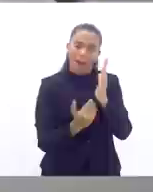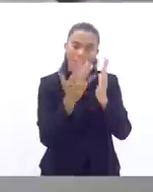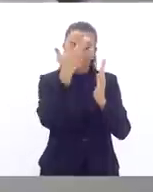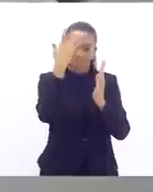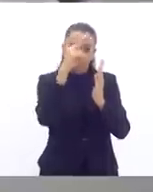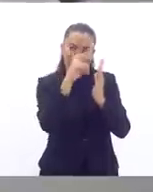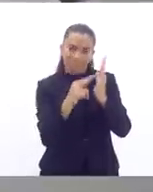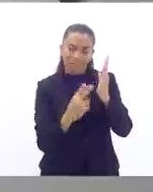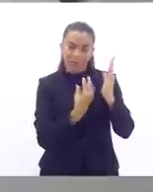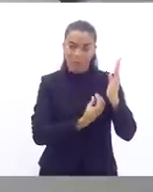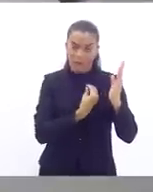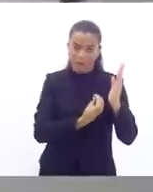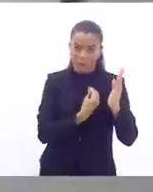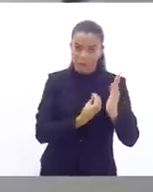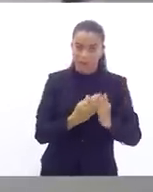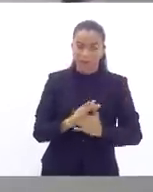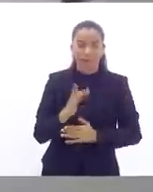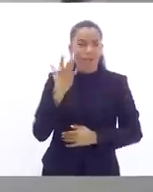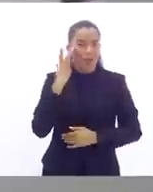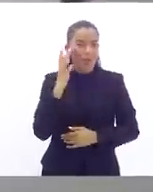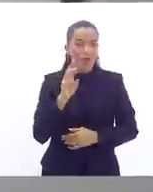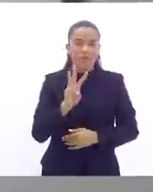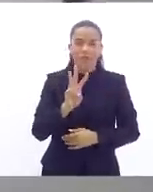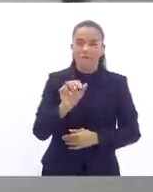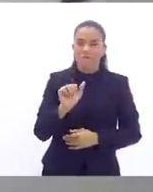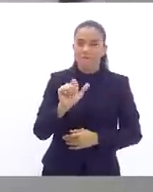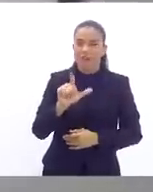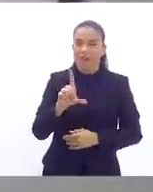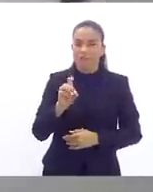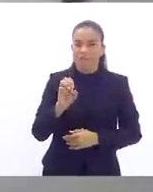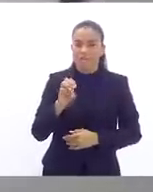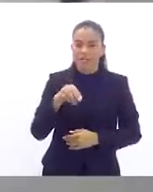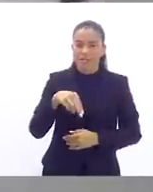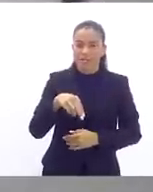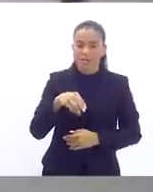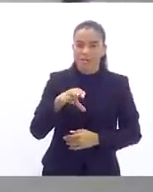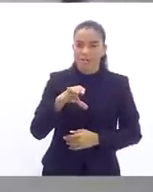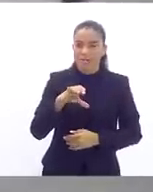minutinho Deputado Luiz Paulo eu acho que é Valdeci Oliveira